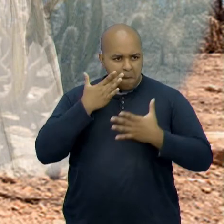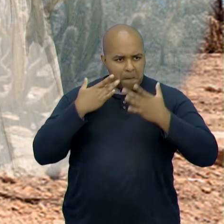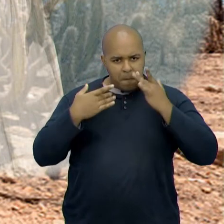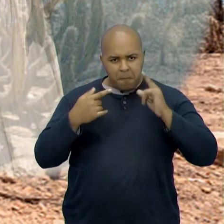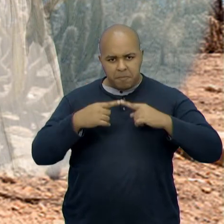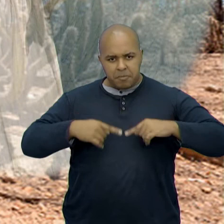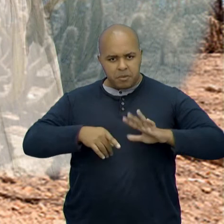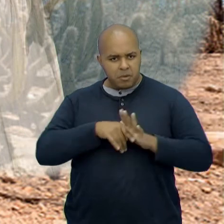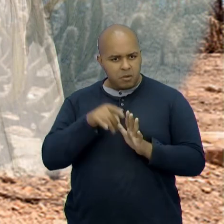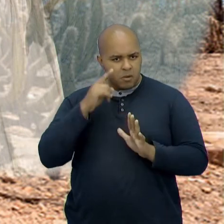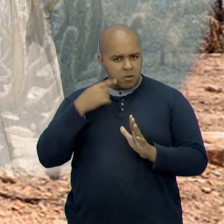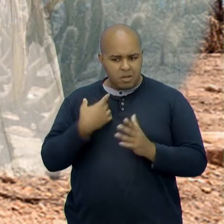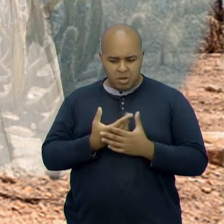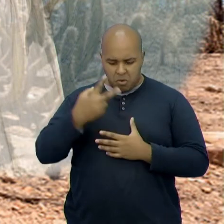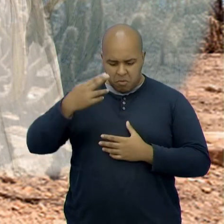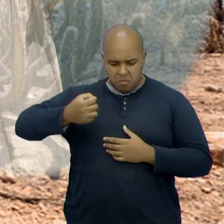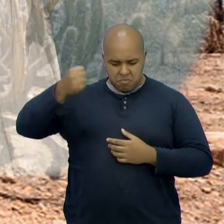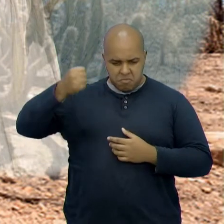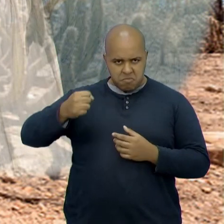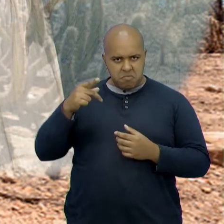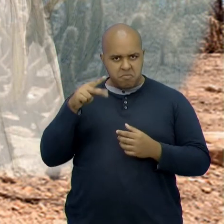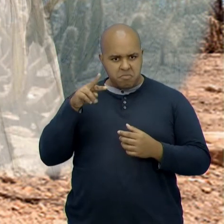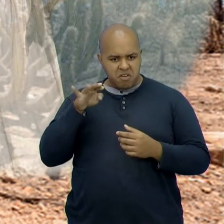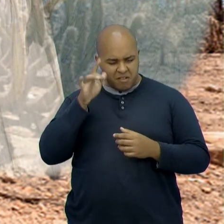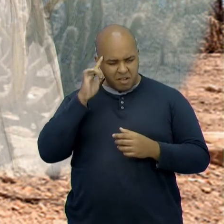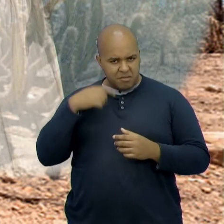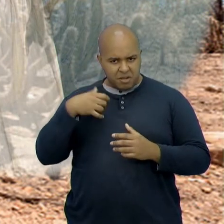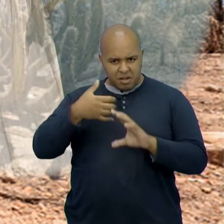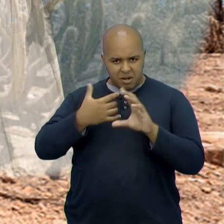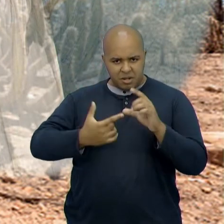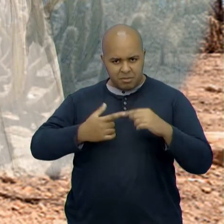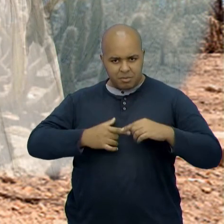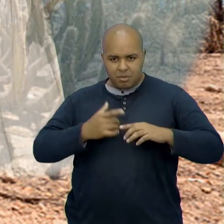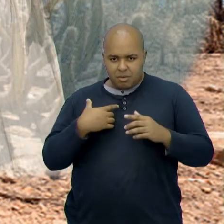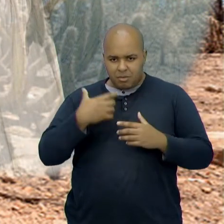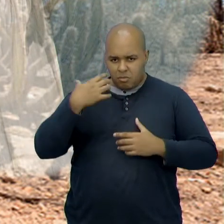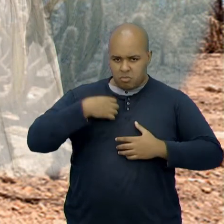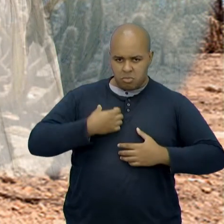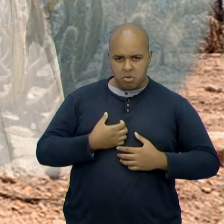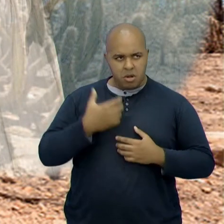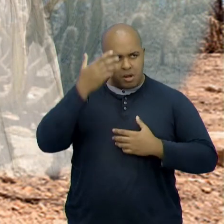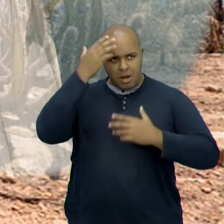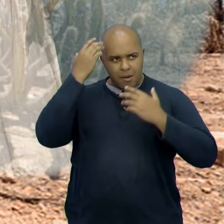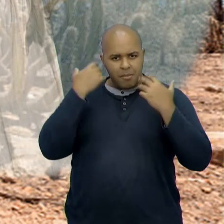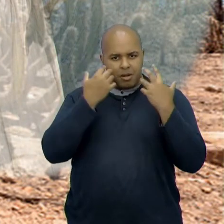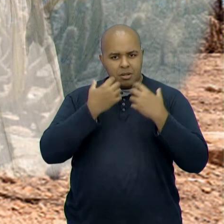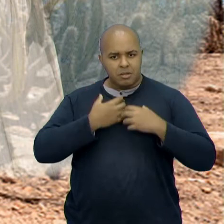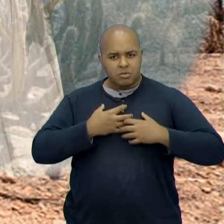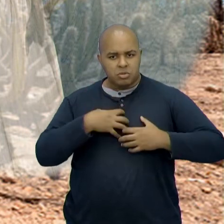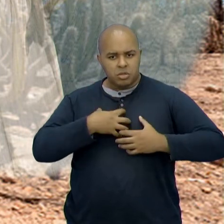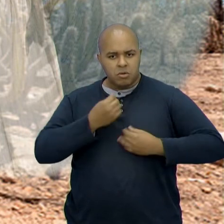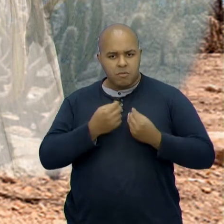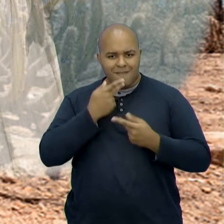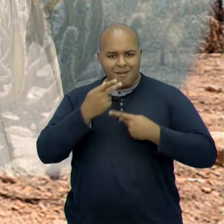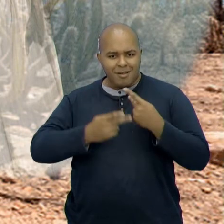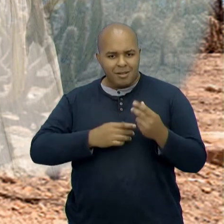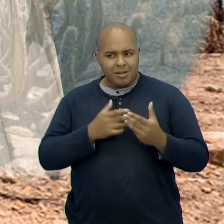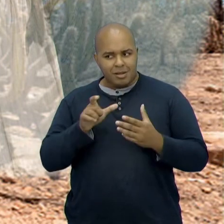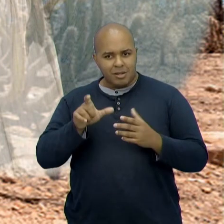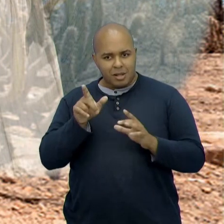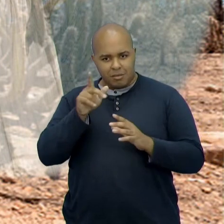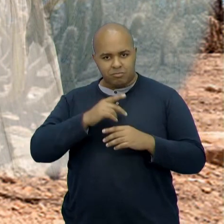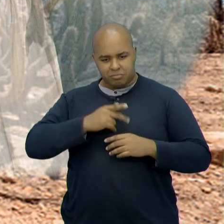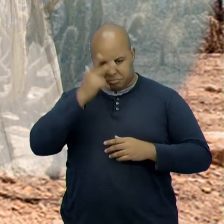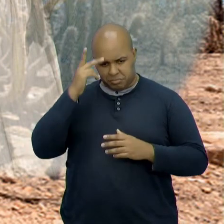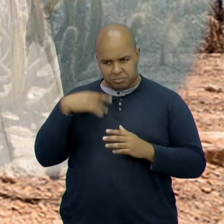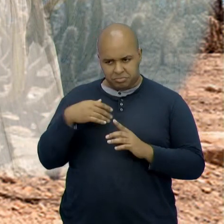coisa do profeta, né? Ele tem mesmo essa característica, tanto na cabeleira, quanto na forma de falar, daquele